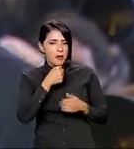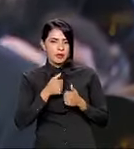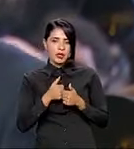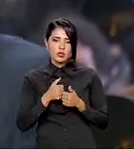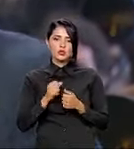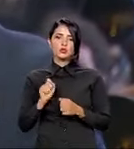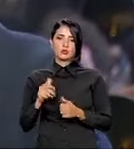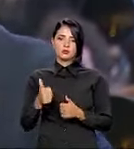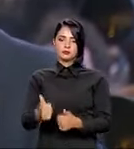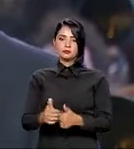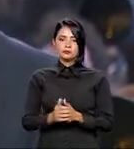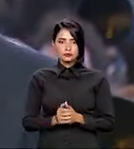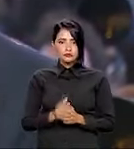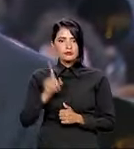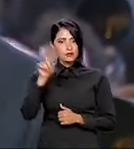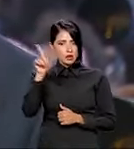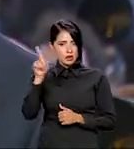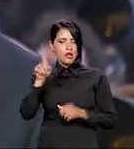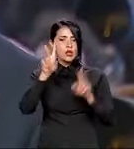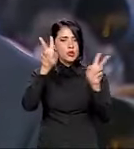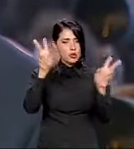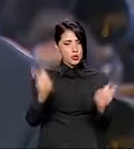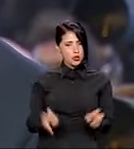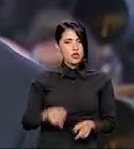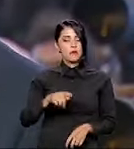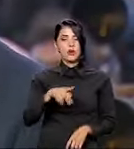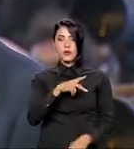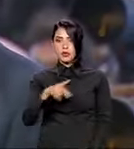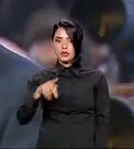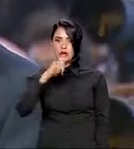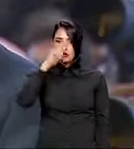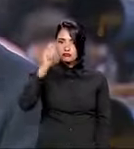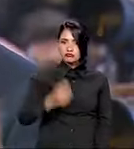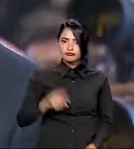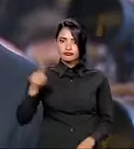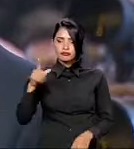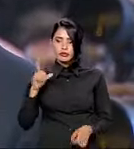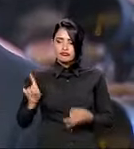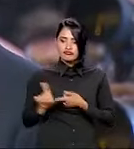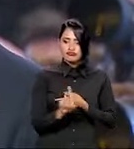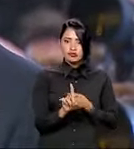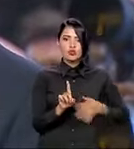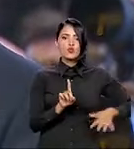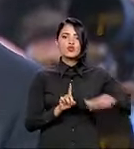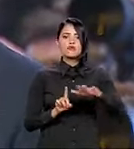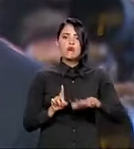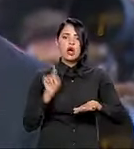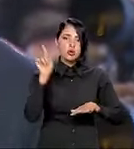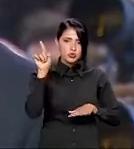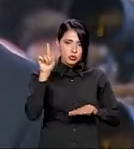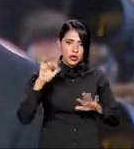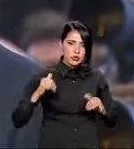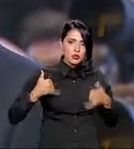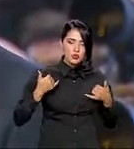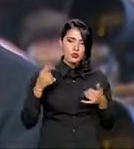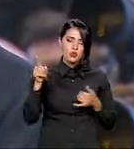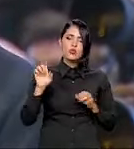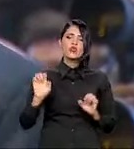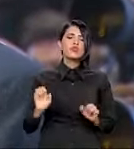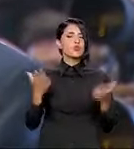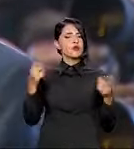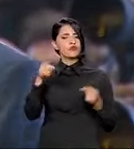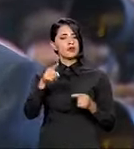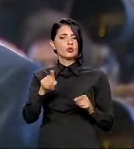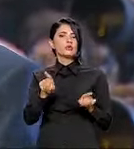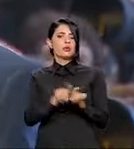não. Presidente, assim que o tema do Zelensky no G7 roubou um pouco do espaço do evento, o